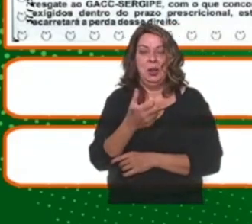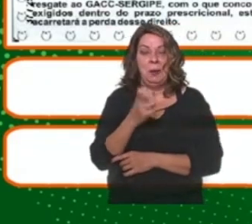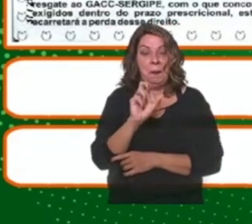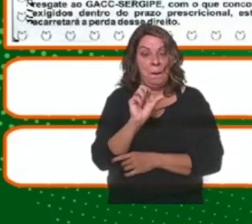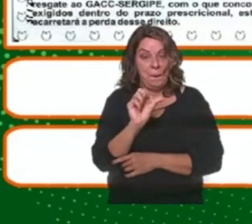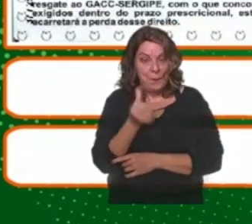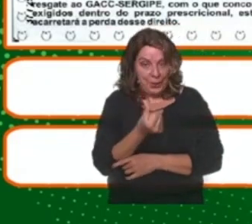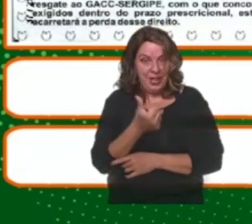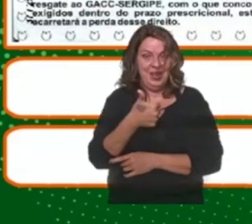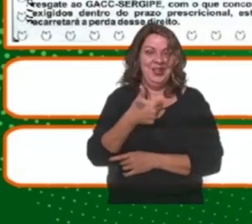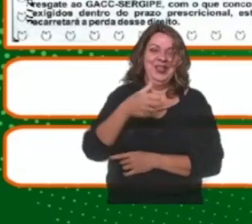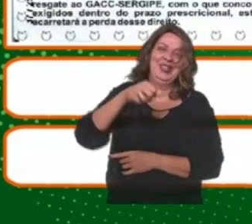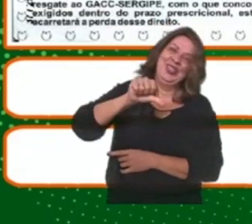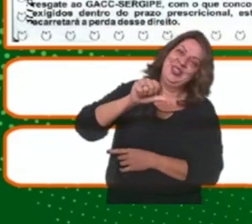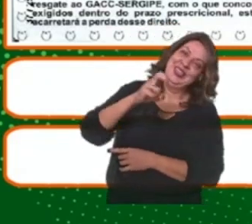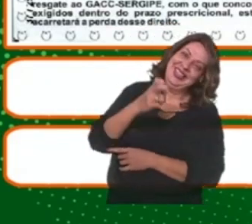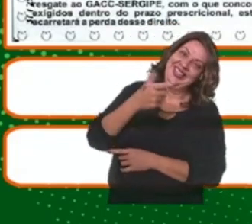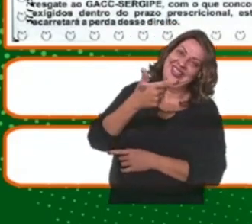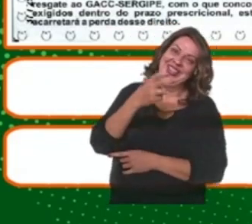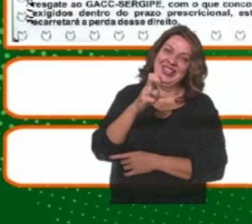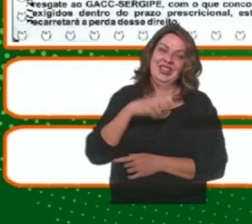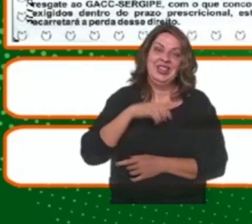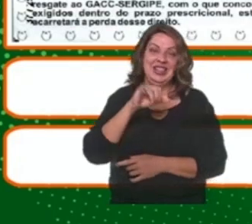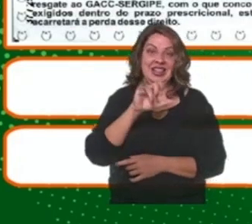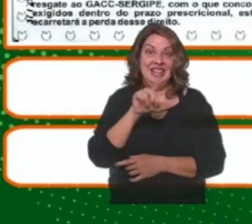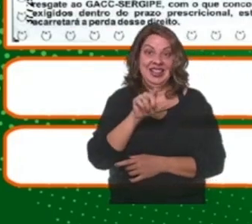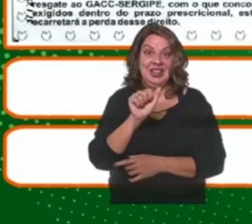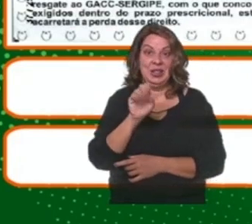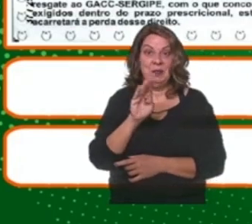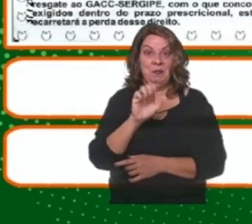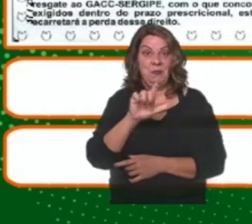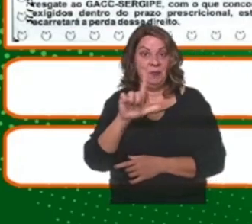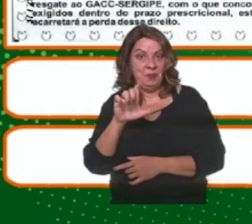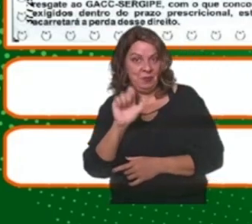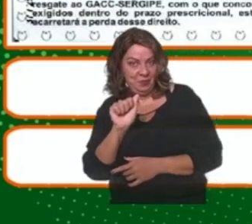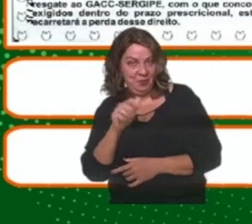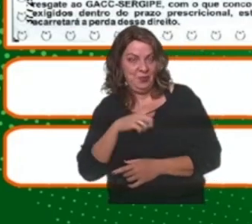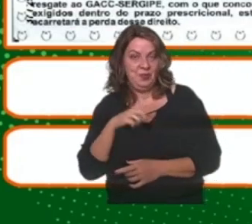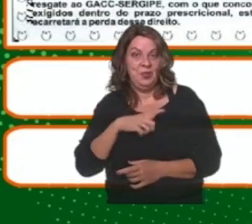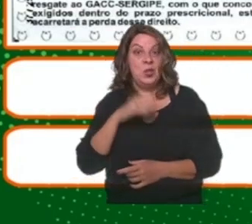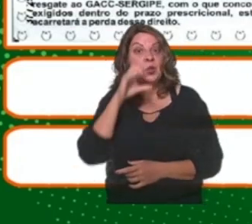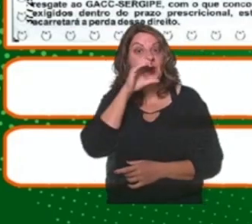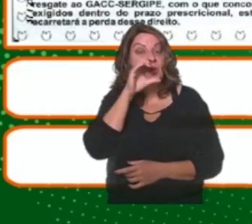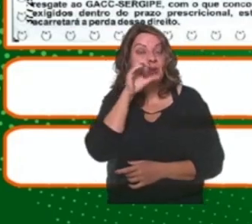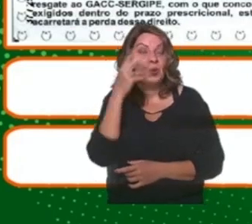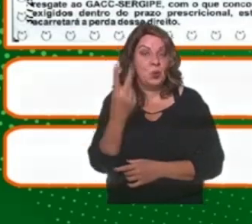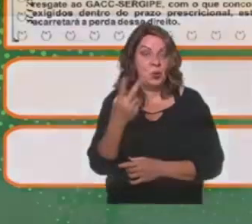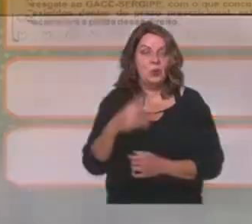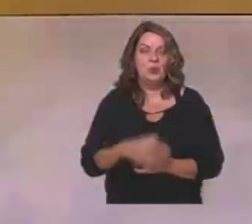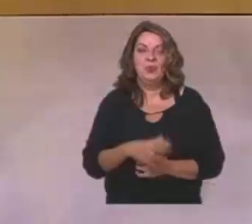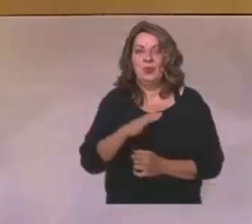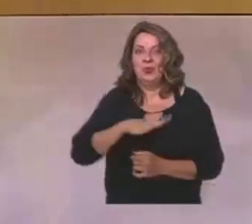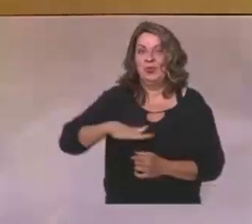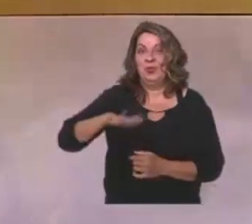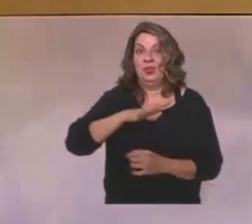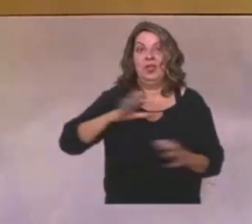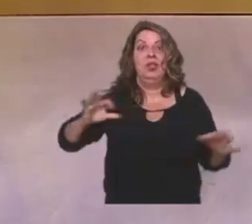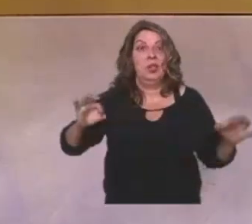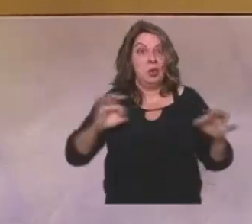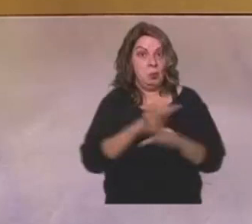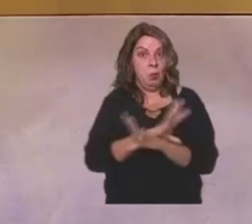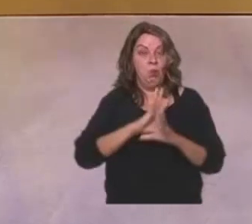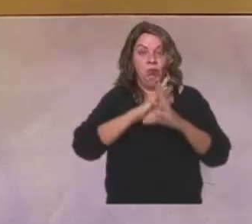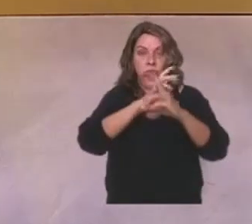619525. Alô, Isabela Vitória Santos Maia, é da Regional Socorro 2. Fechou esse time